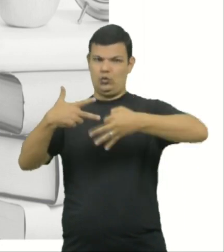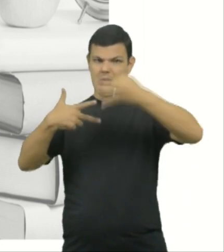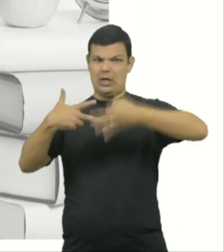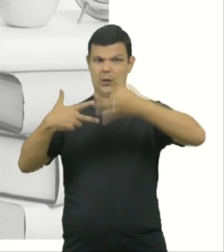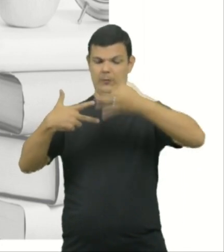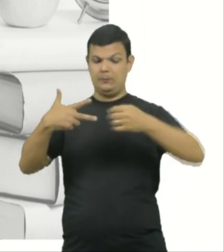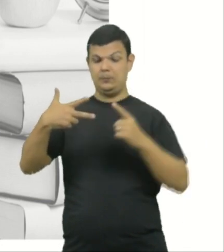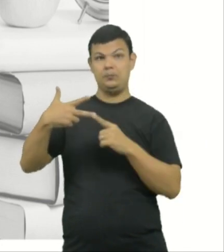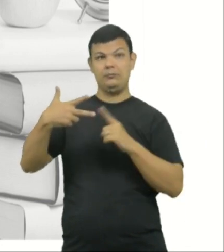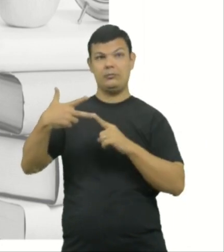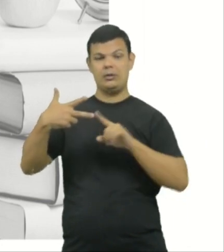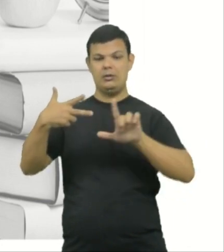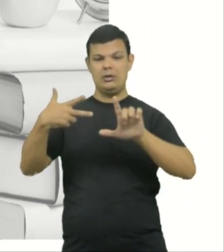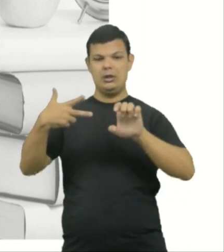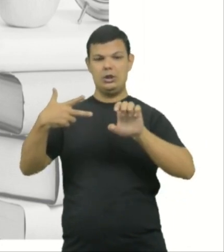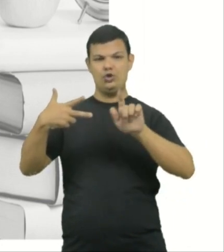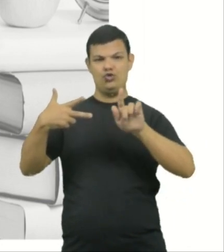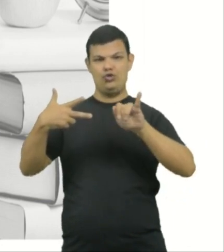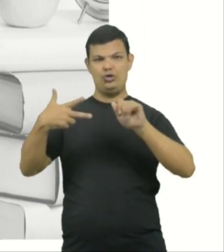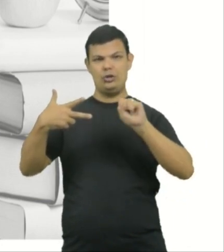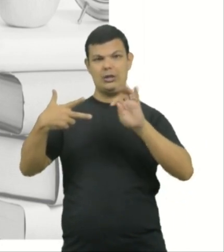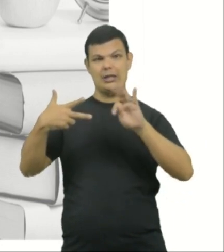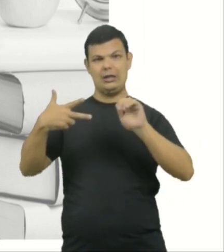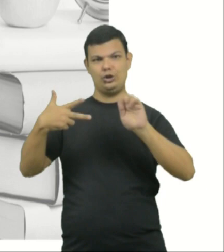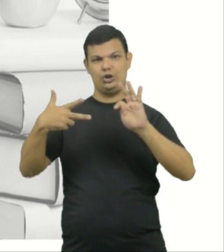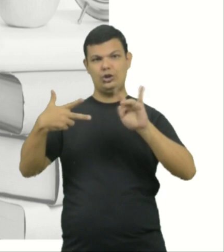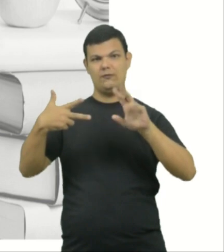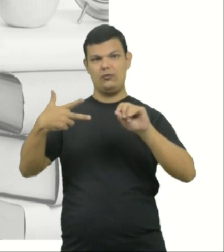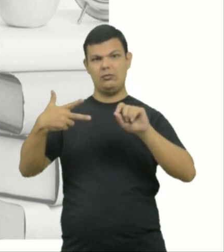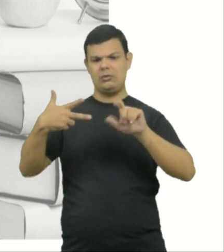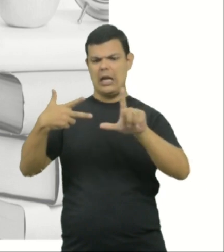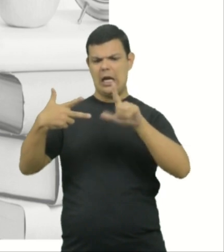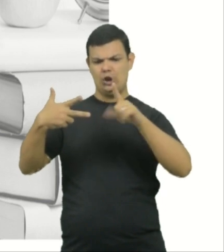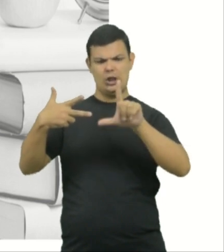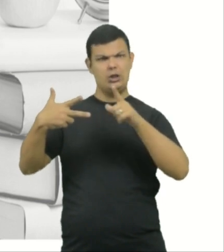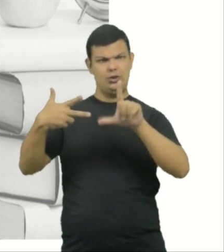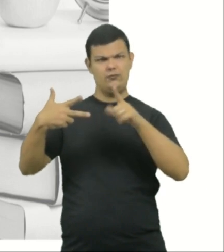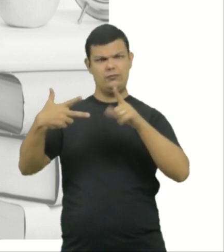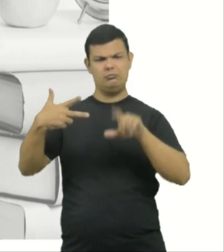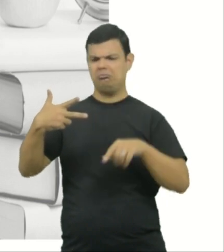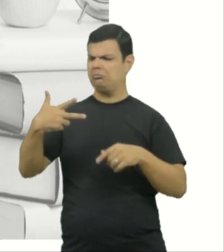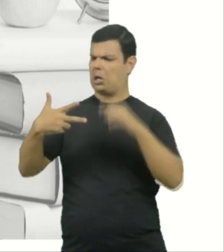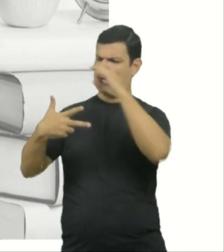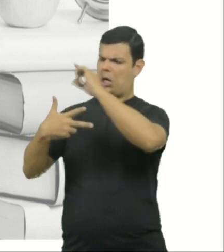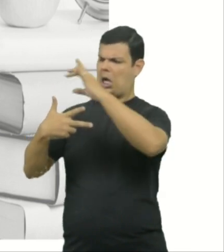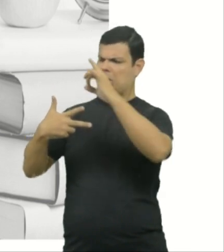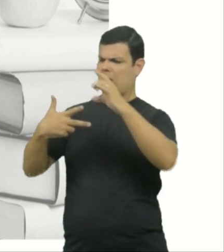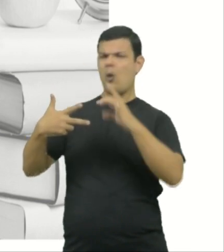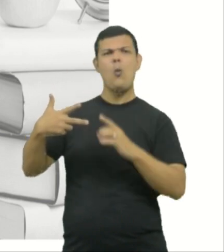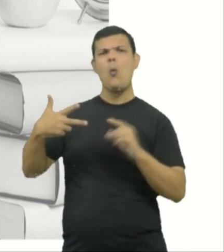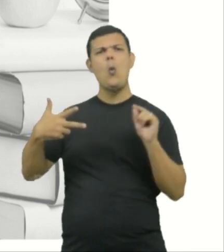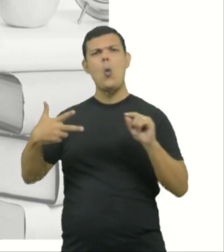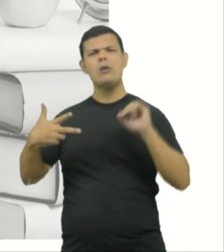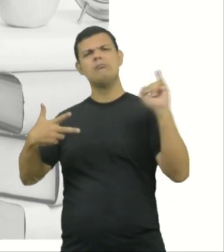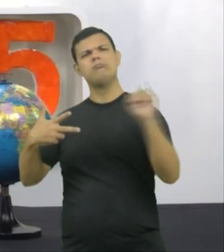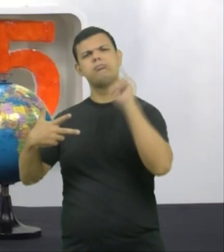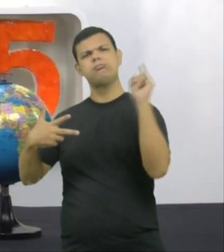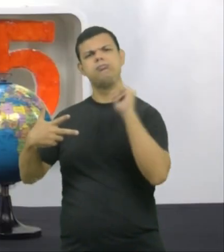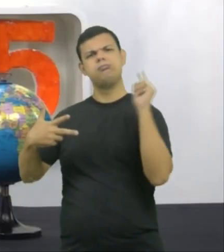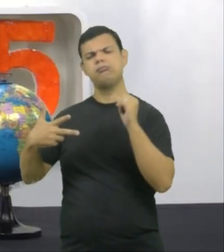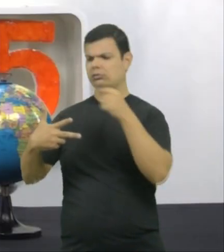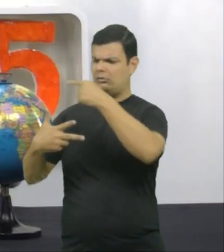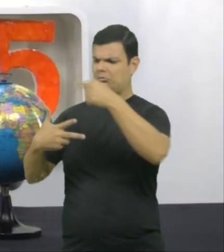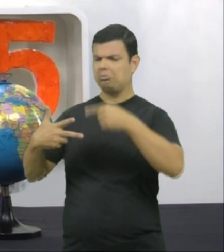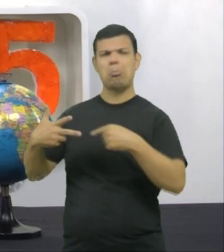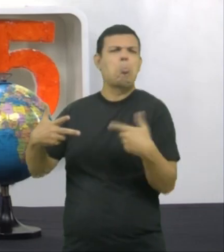nós temos o poder legislativo. Professor, o que cada um faz? Qual é a importância de